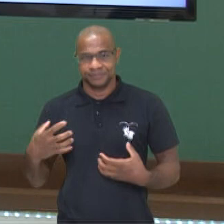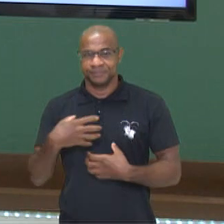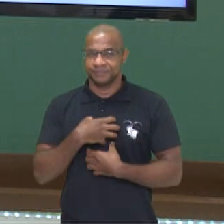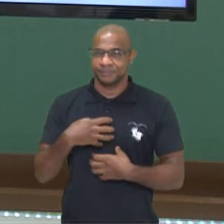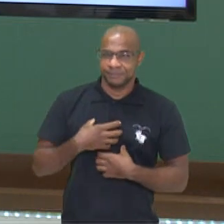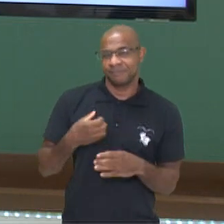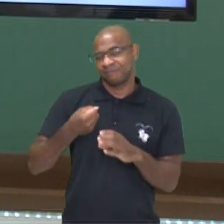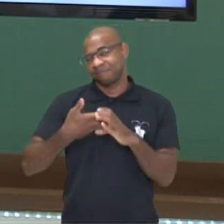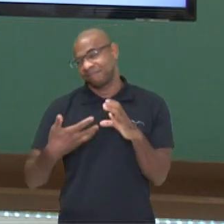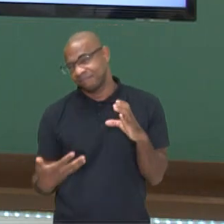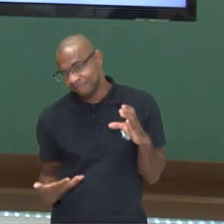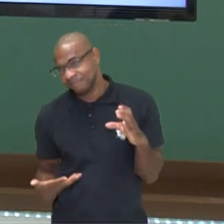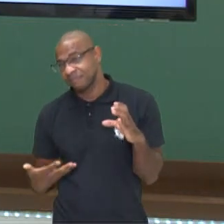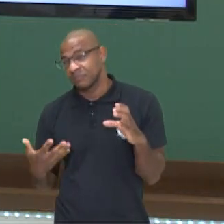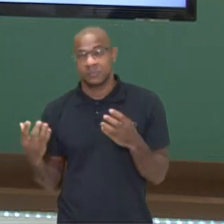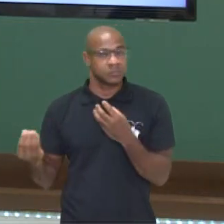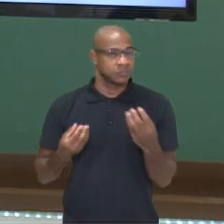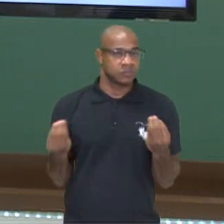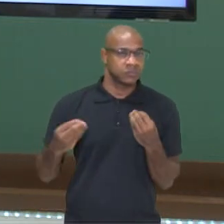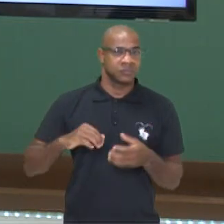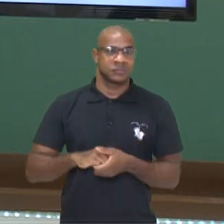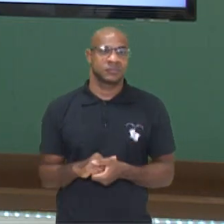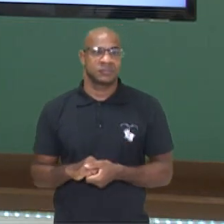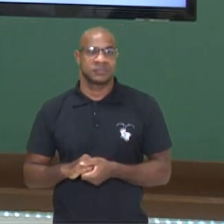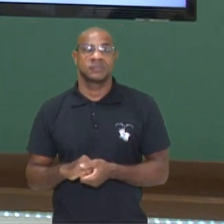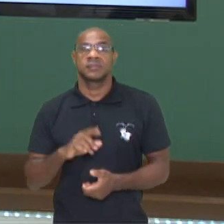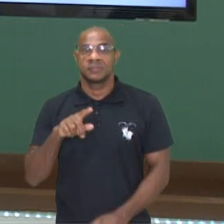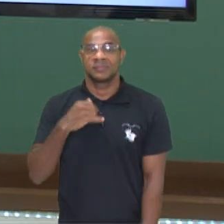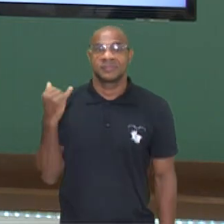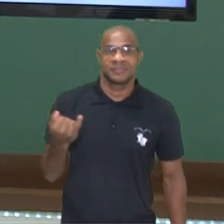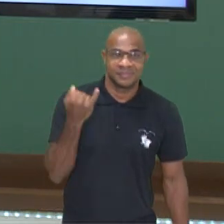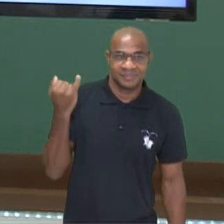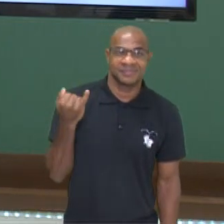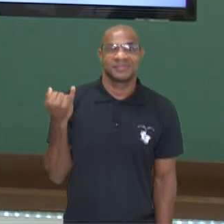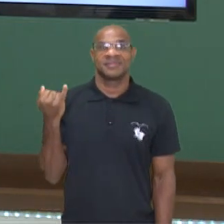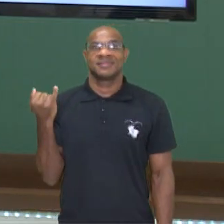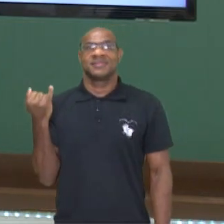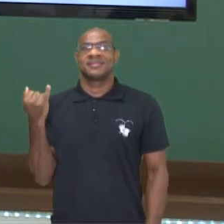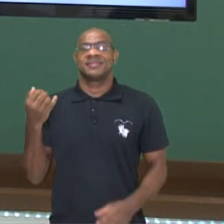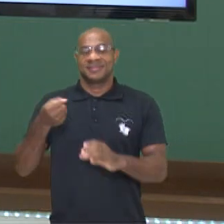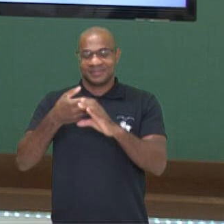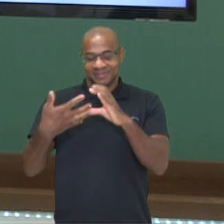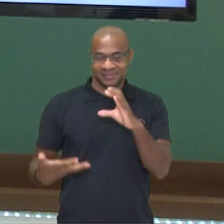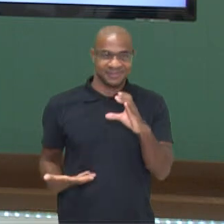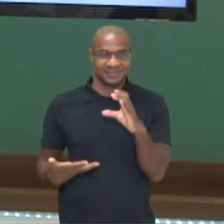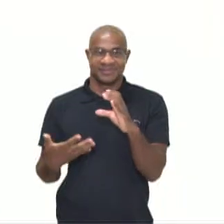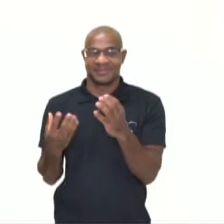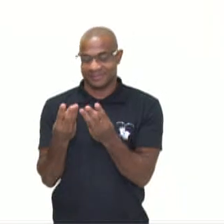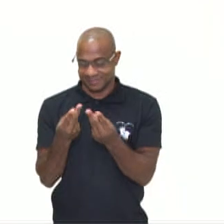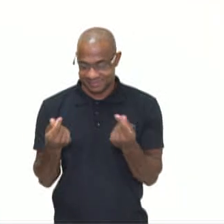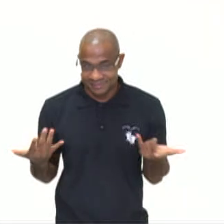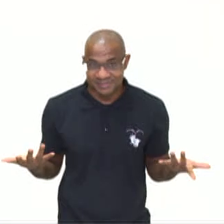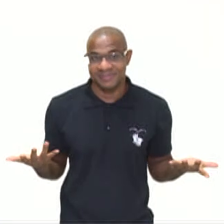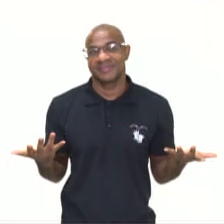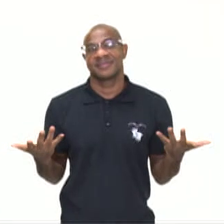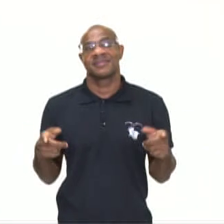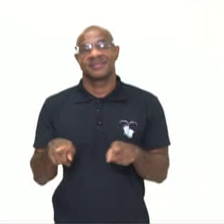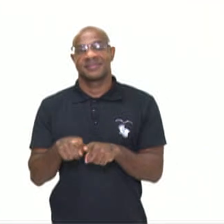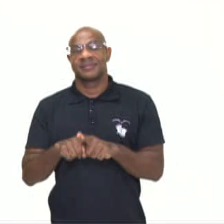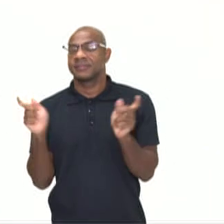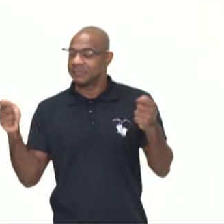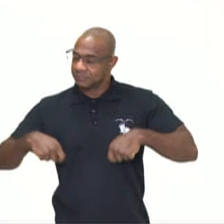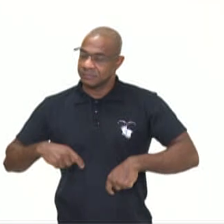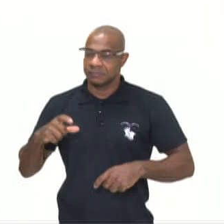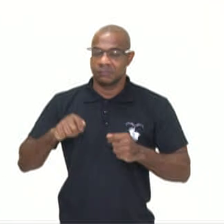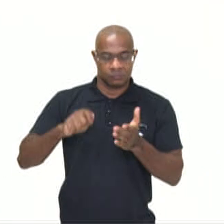dessas características do predicativo. Eles são importantes, pois através das características, qualidades ou estados é